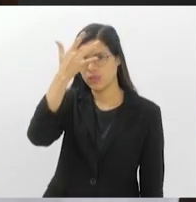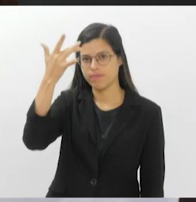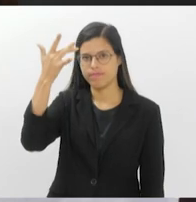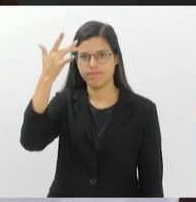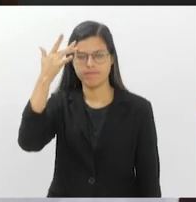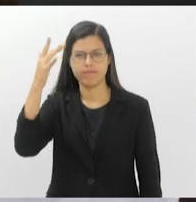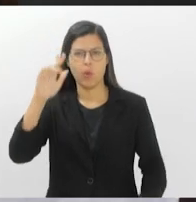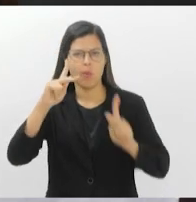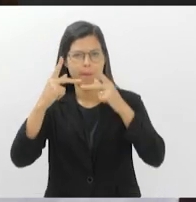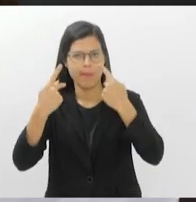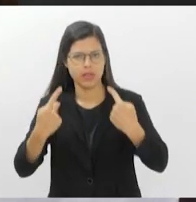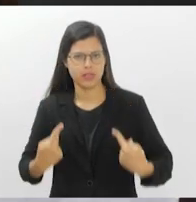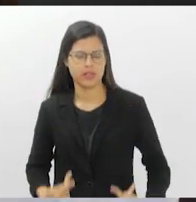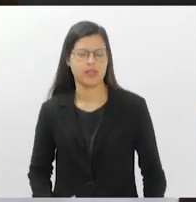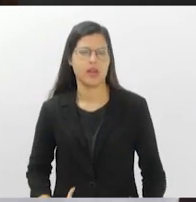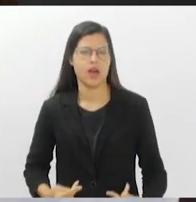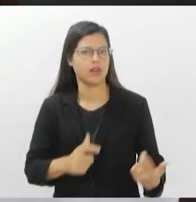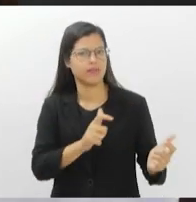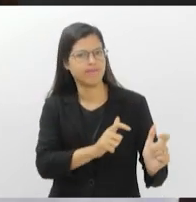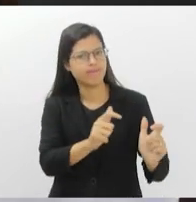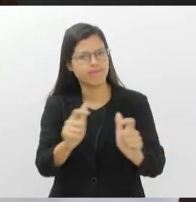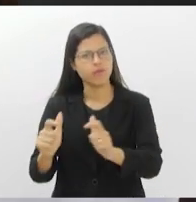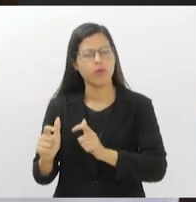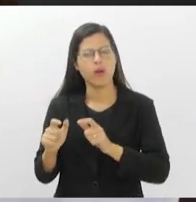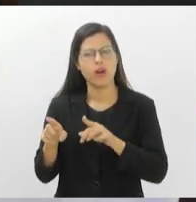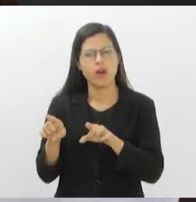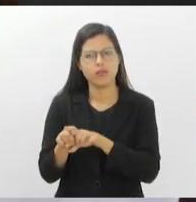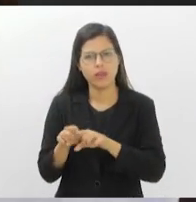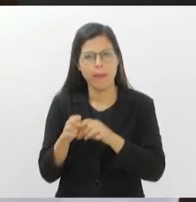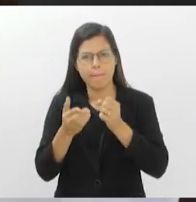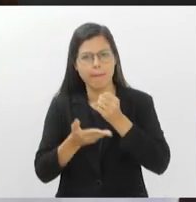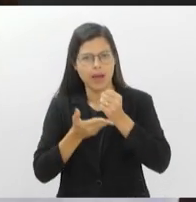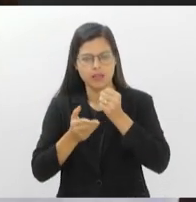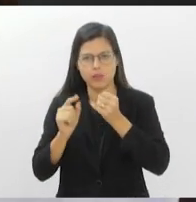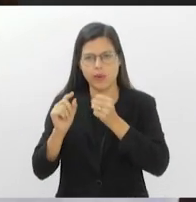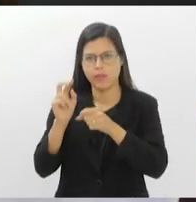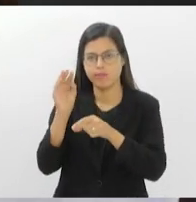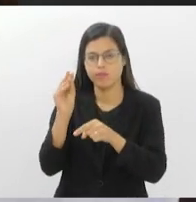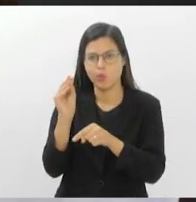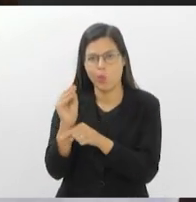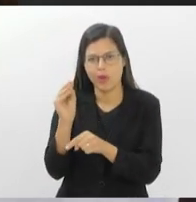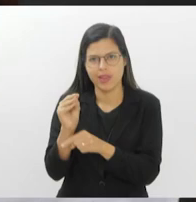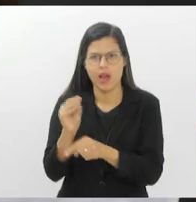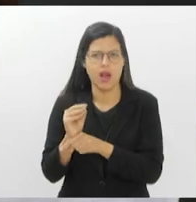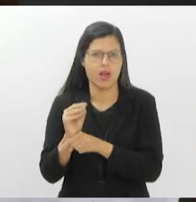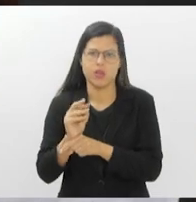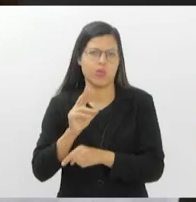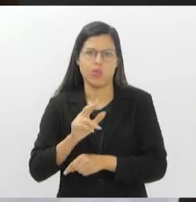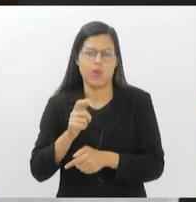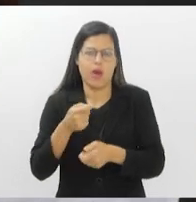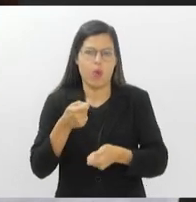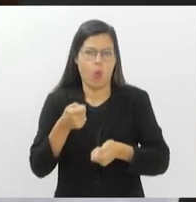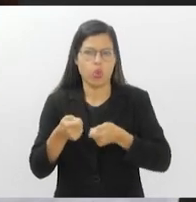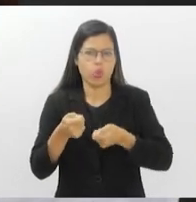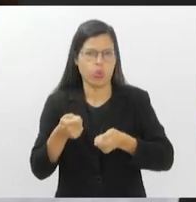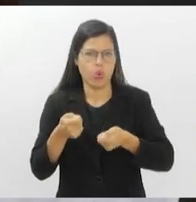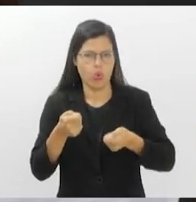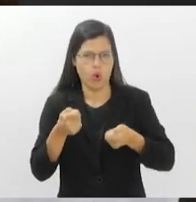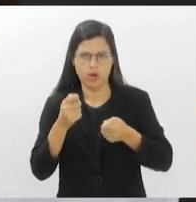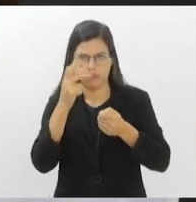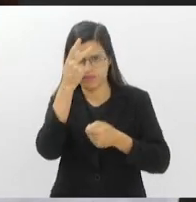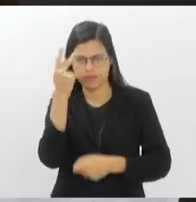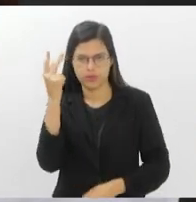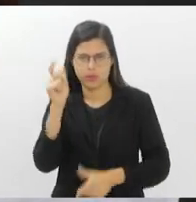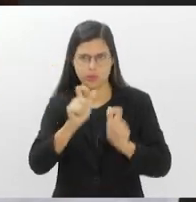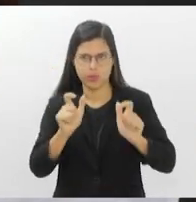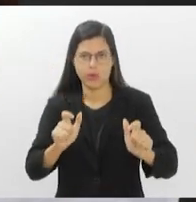humanizada, territorializada, baseada no cuidado e não no controle dos corpos. Então, eu vou me